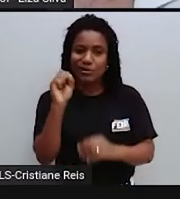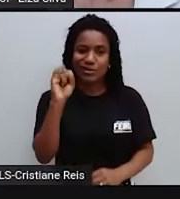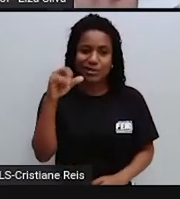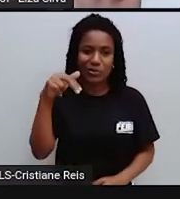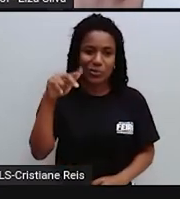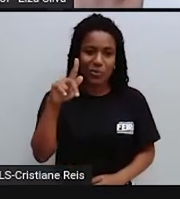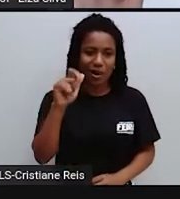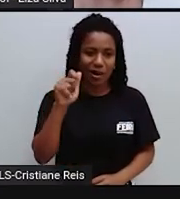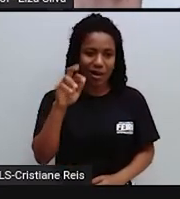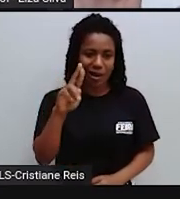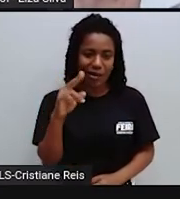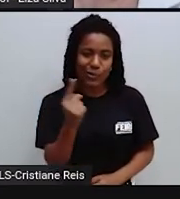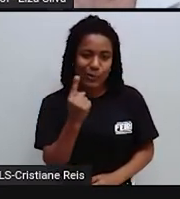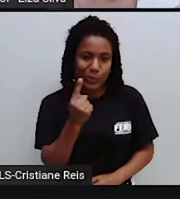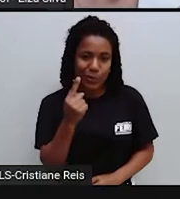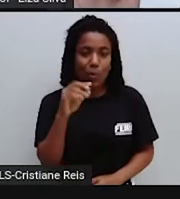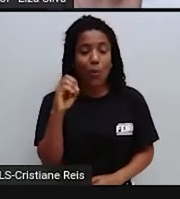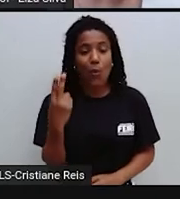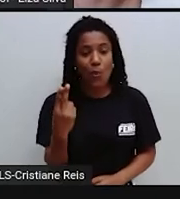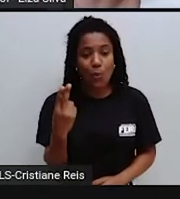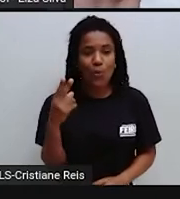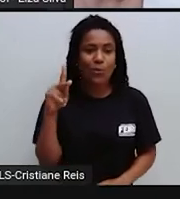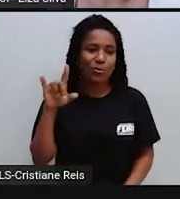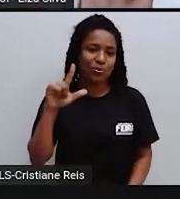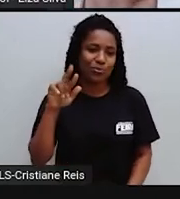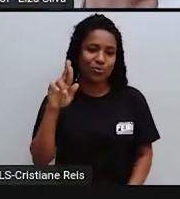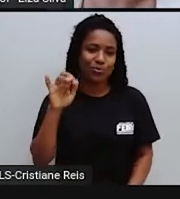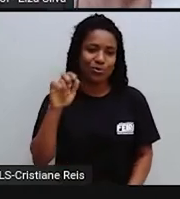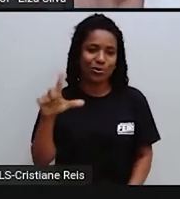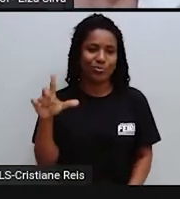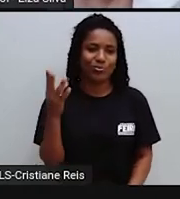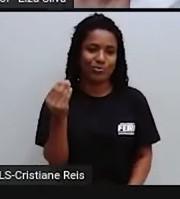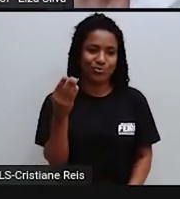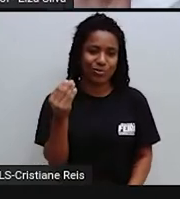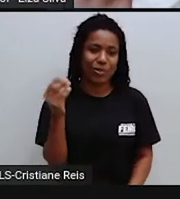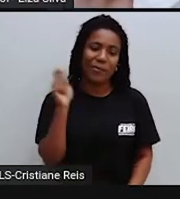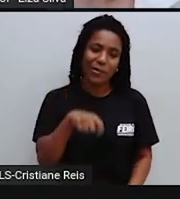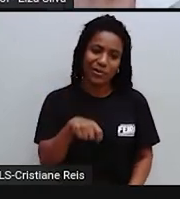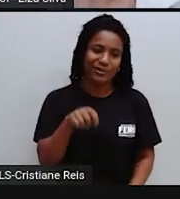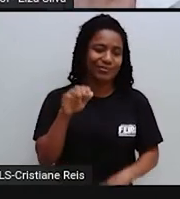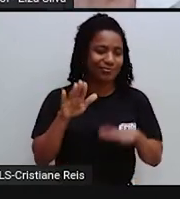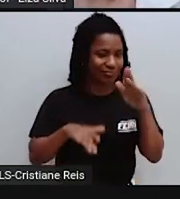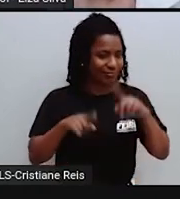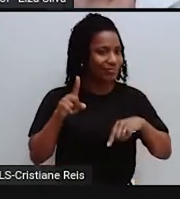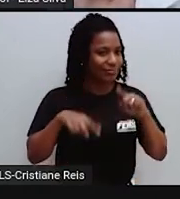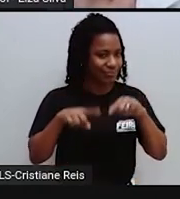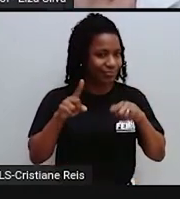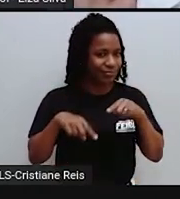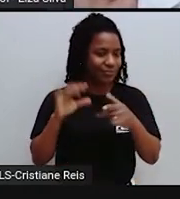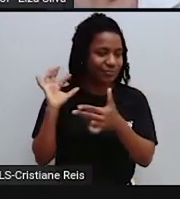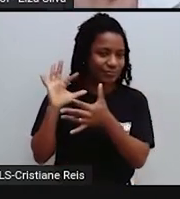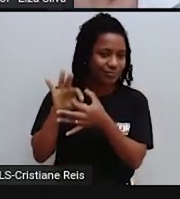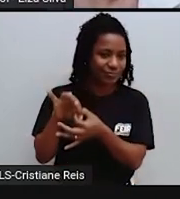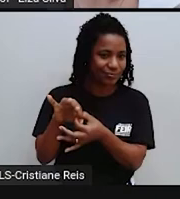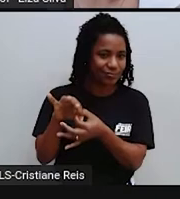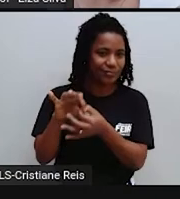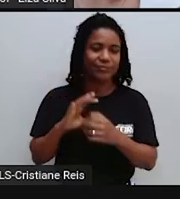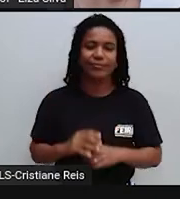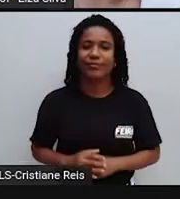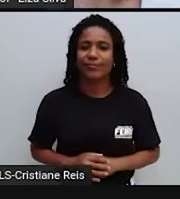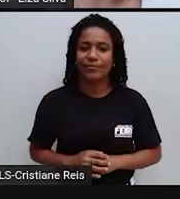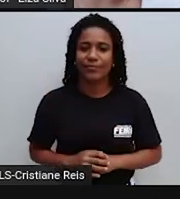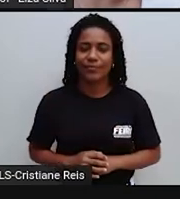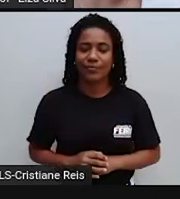de acordo com o contexto que você vai decidir se ele é singular ou plural. He is talk